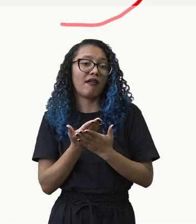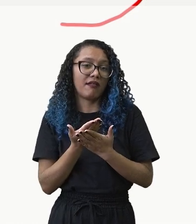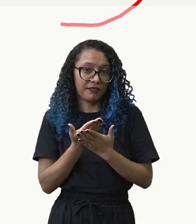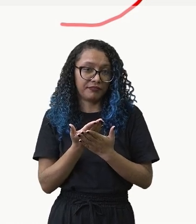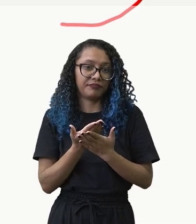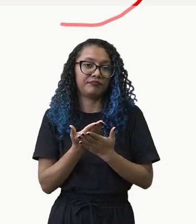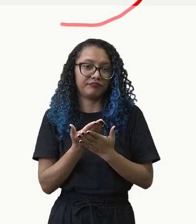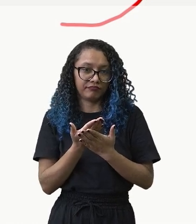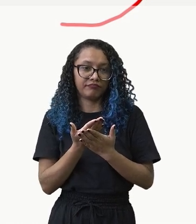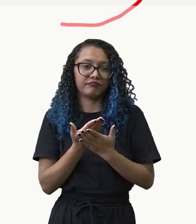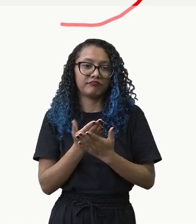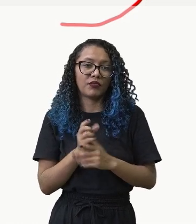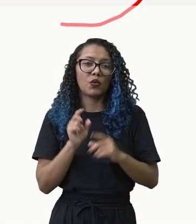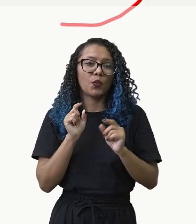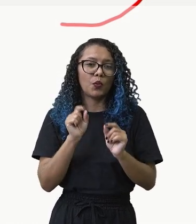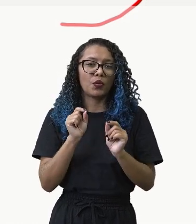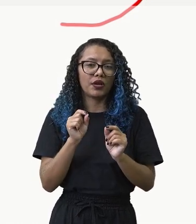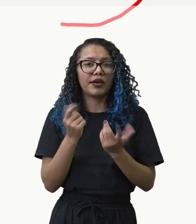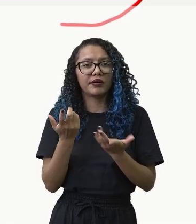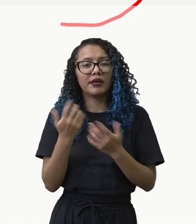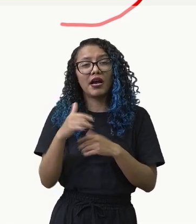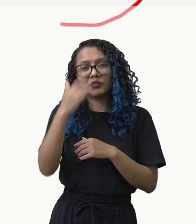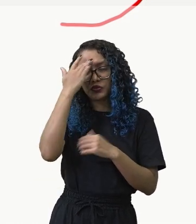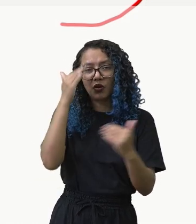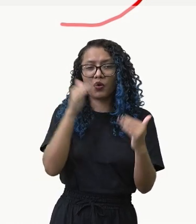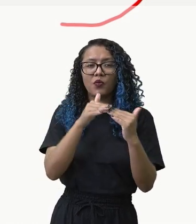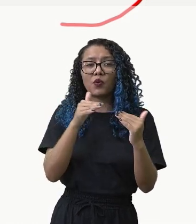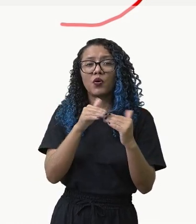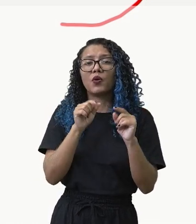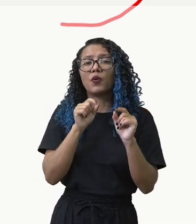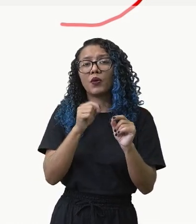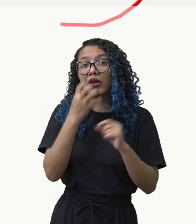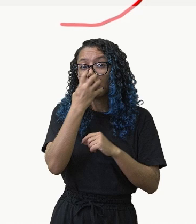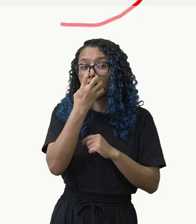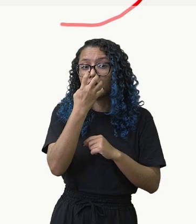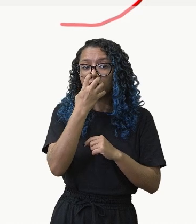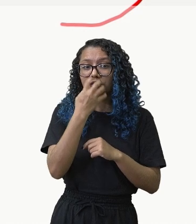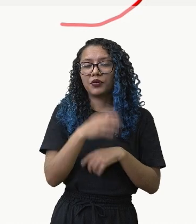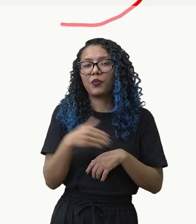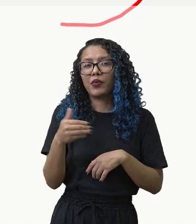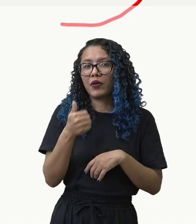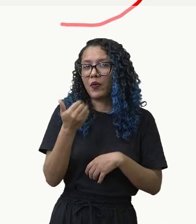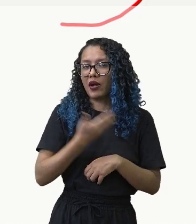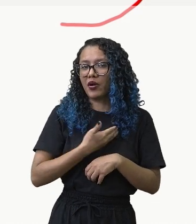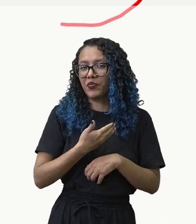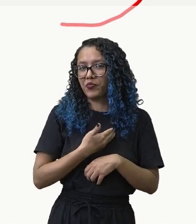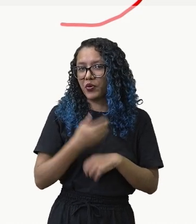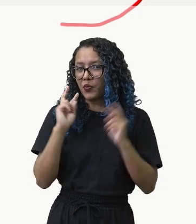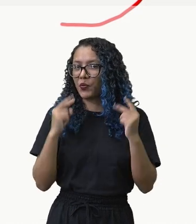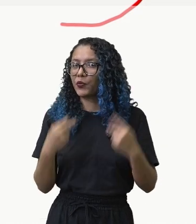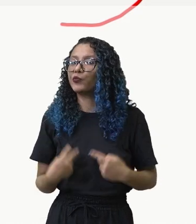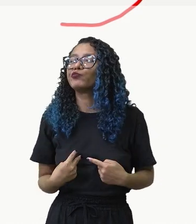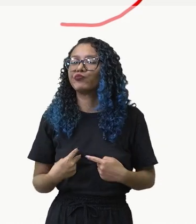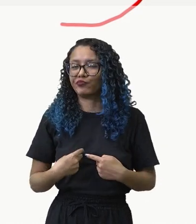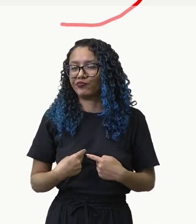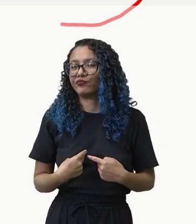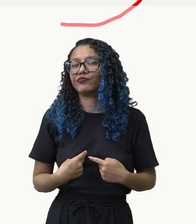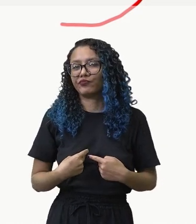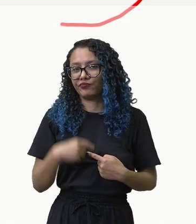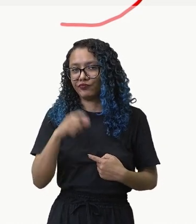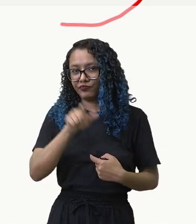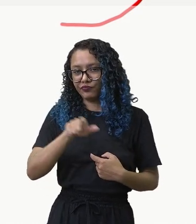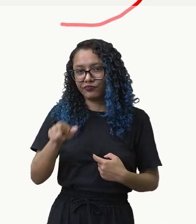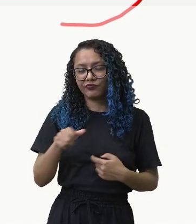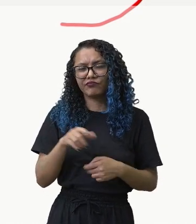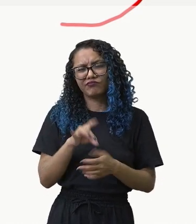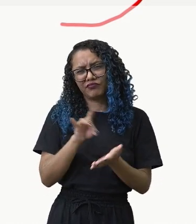toda gente está de acordo de Que el perro mejor amigo del hombre Realmente não